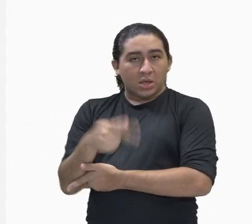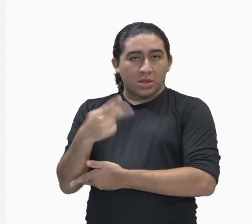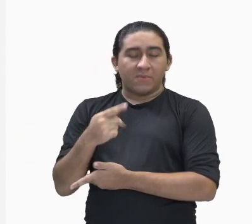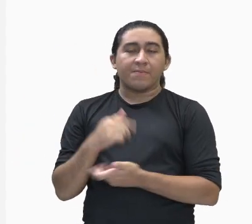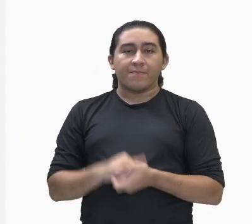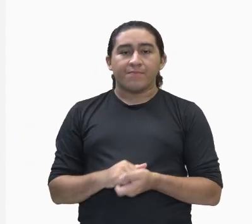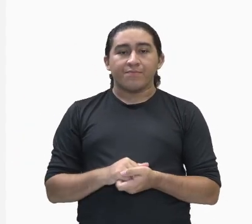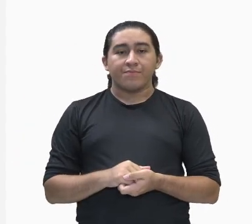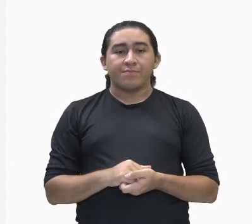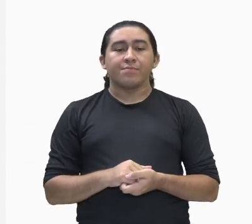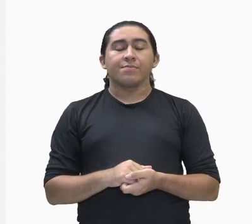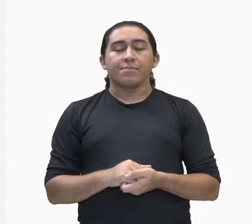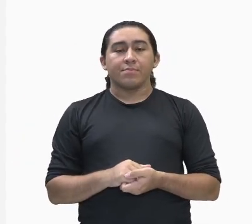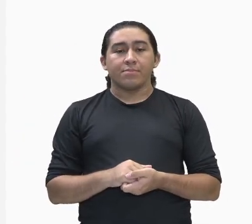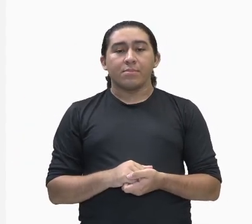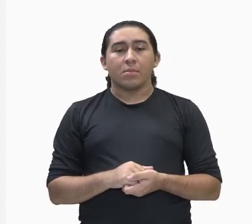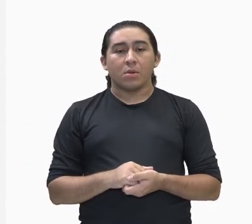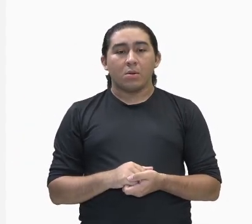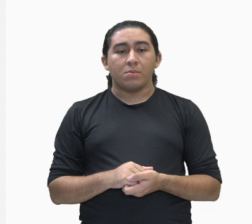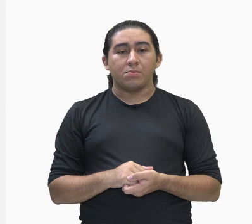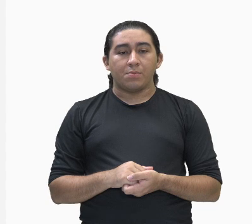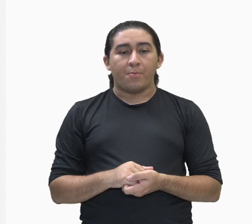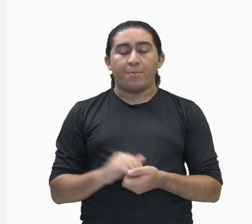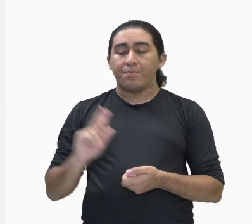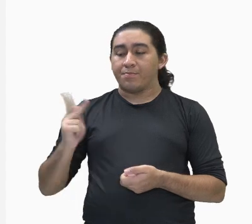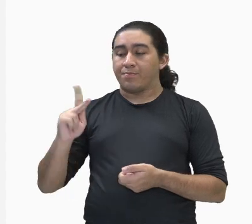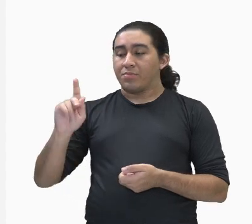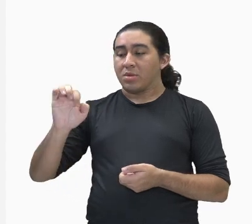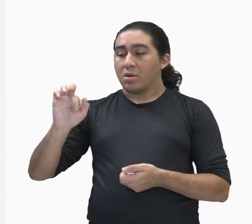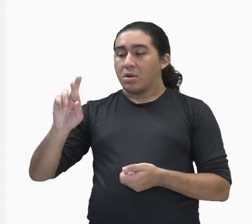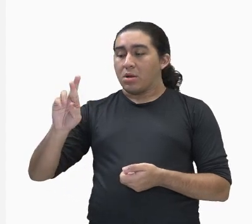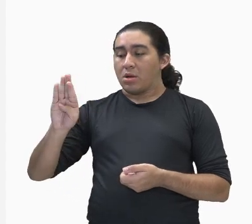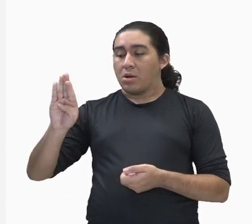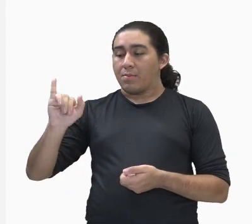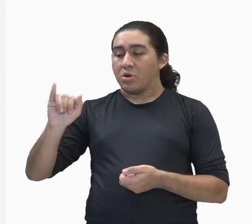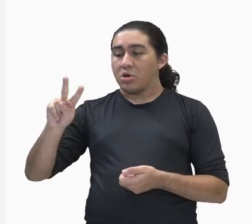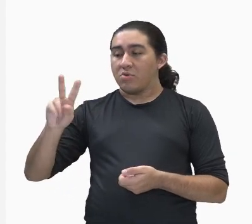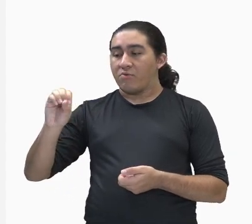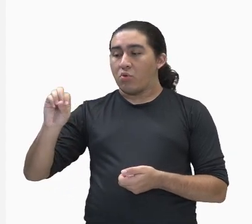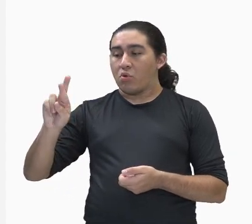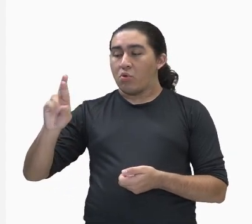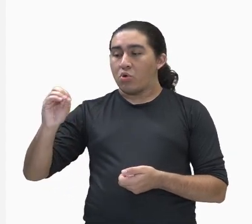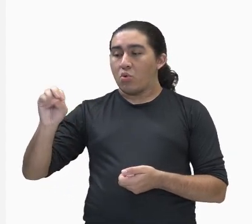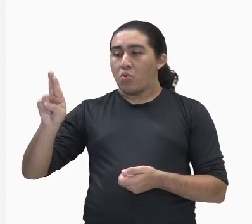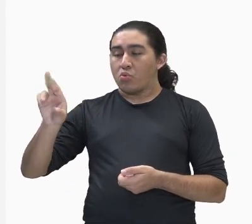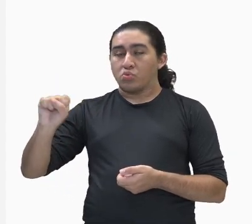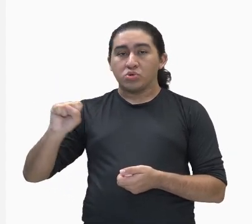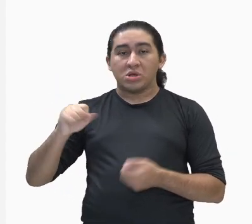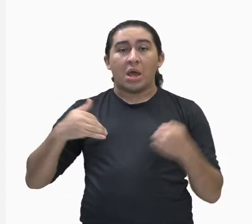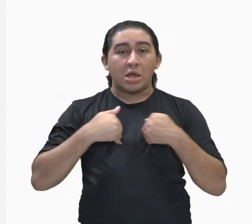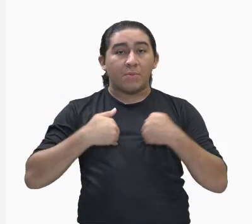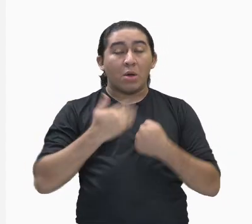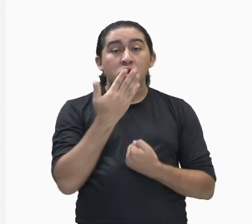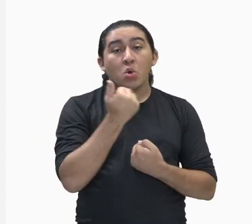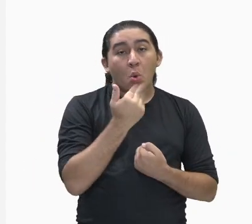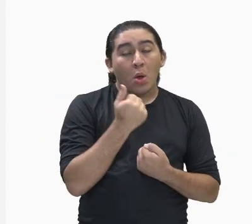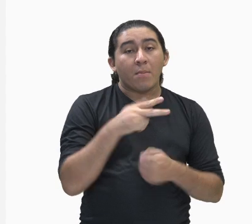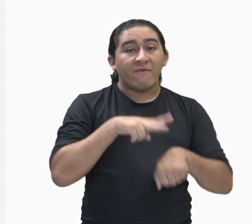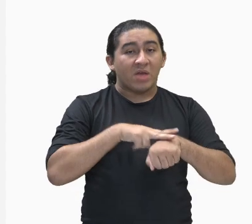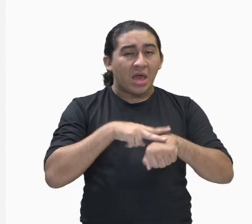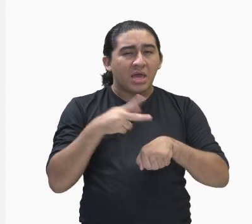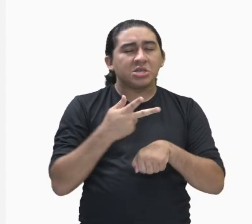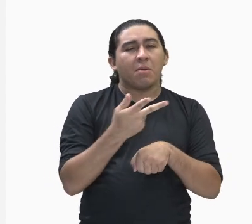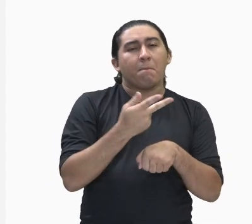selvagem. Wild, selvagem. Herbivorous, herbívoro. Carnivorous, carnívoro, tá? São os dois